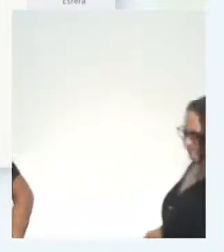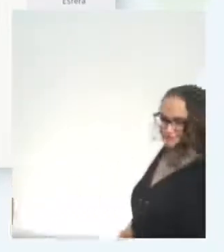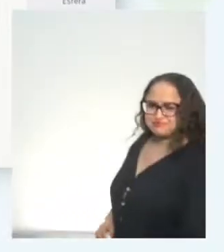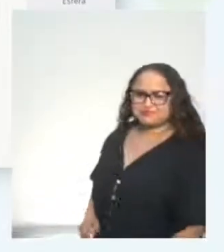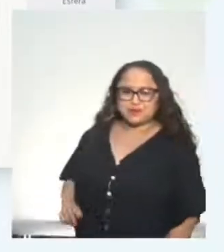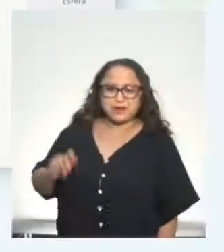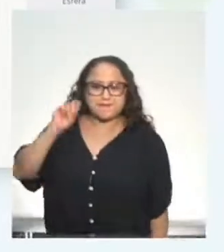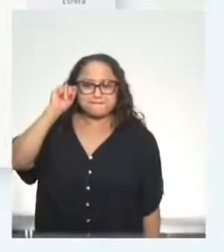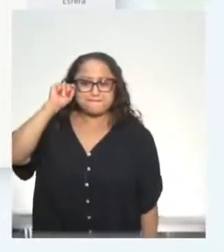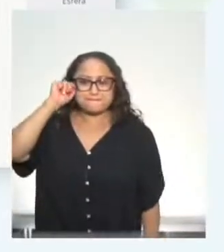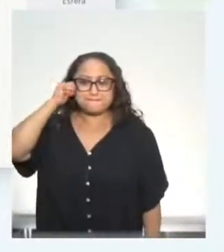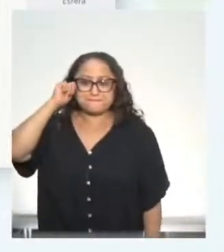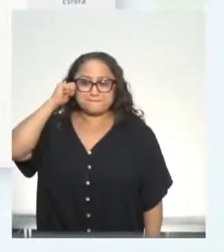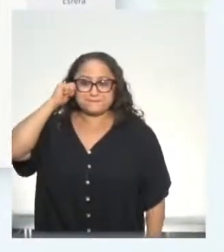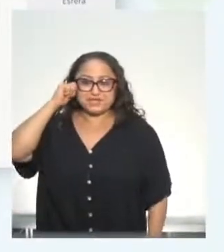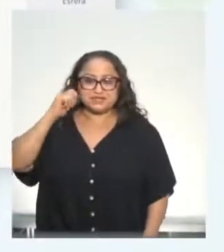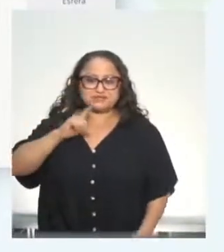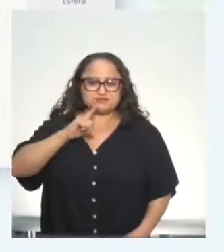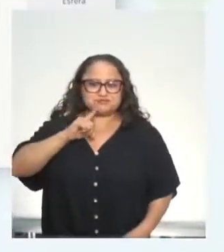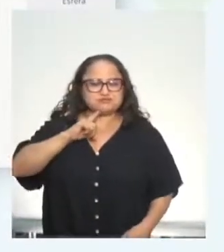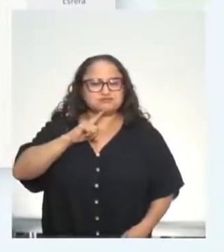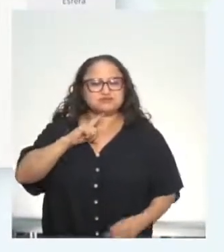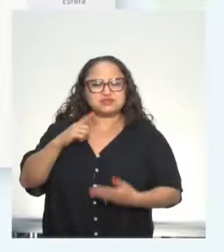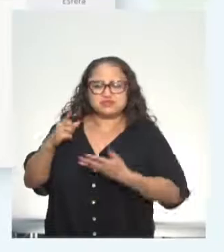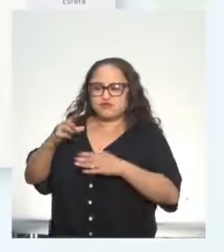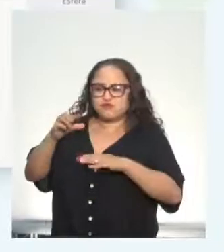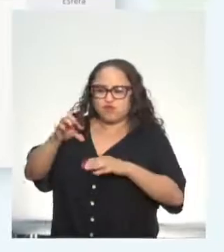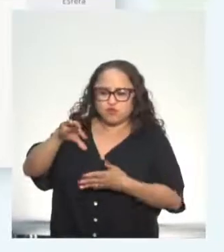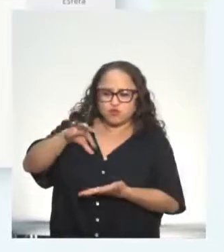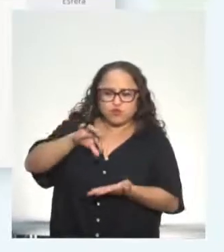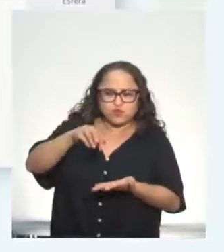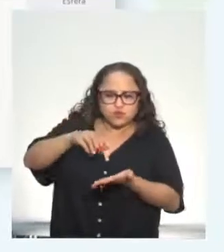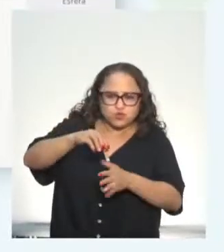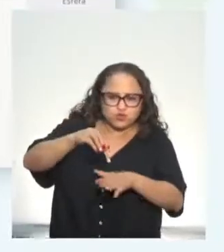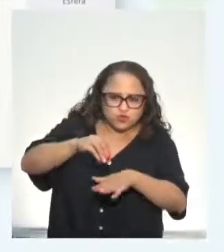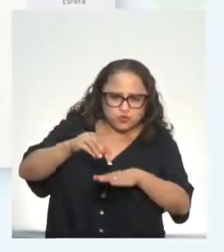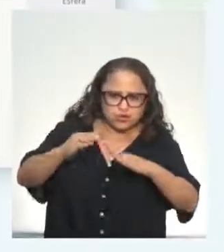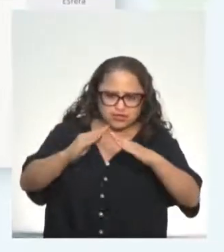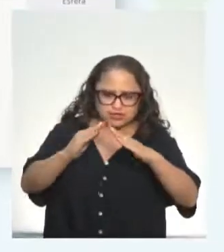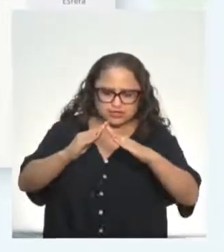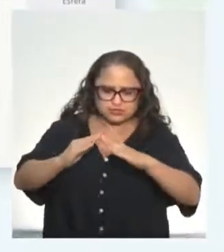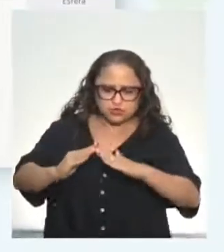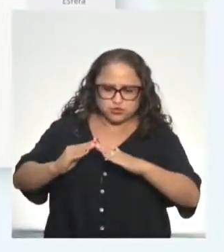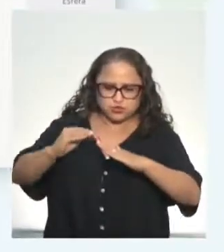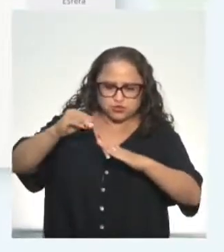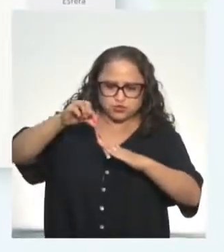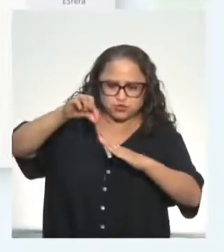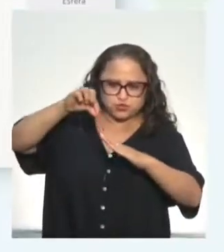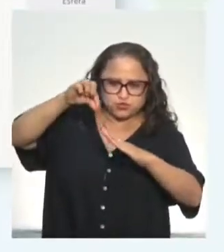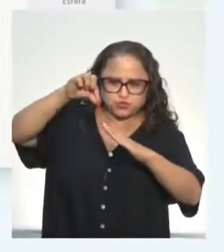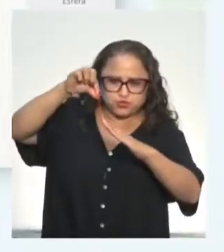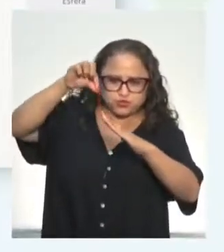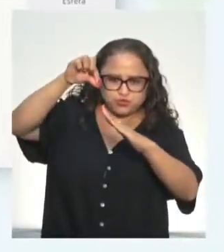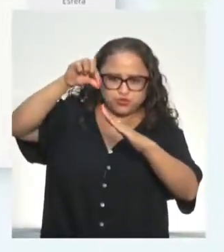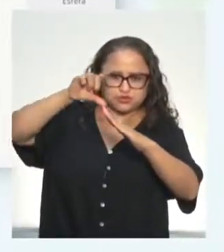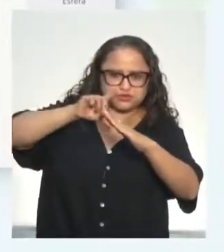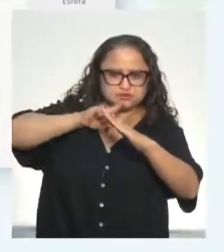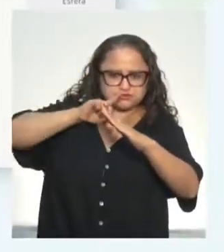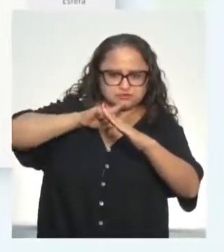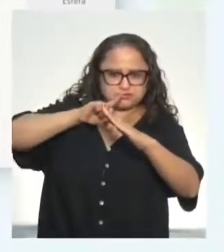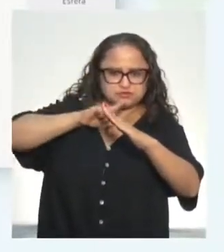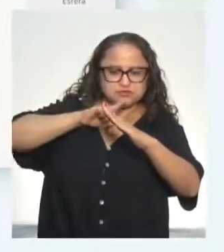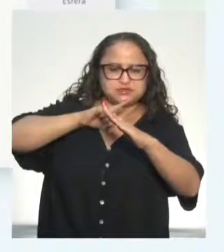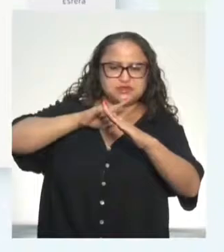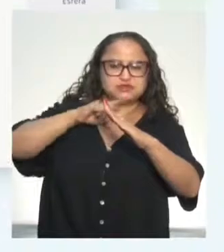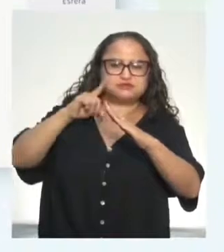botão esquerdo do mouse, segurando, e vou levantar. Veja que eu estou levantando e os milímetros vão aumentando.